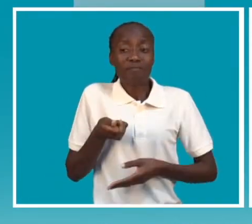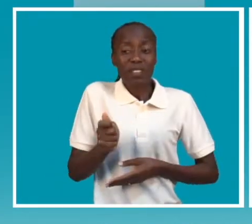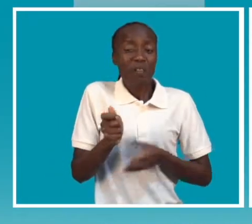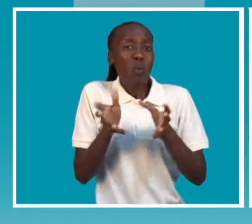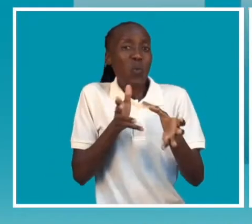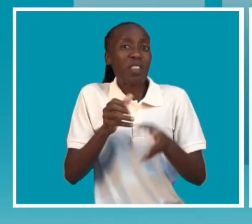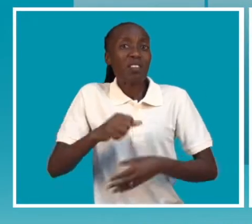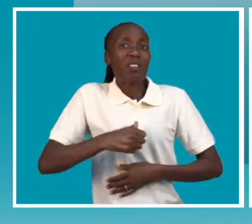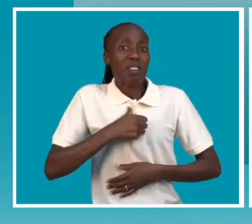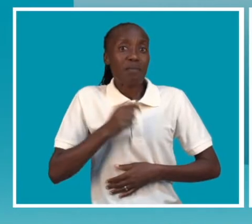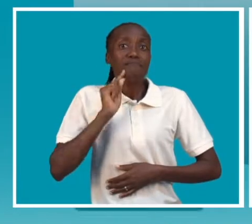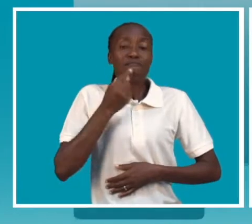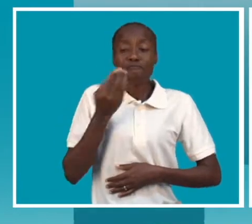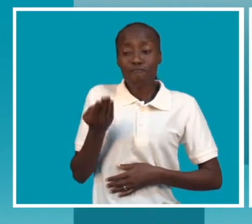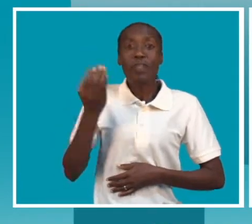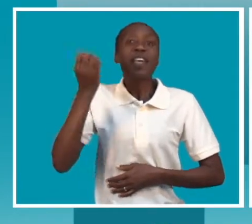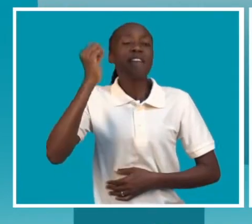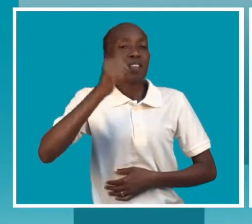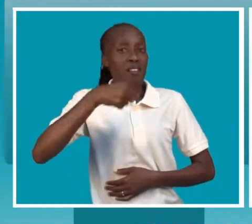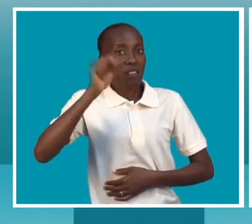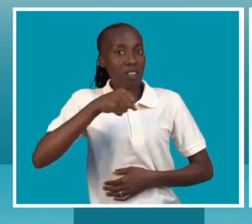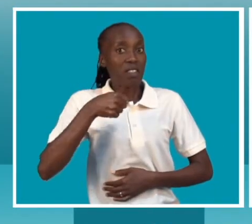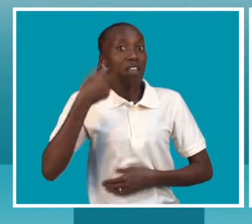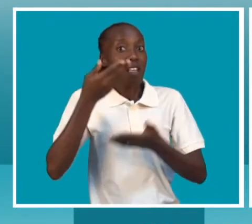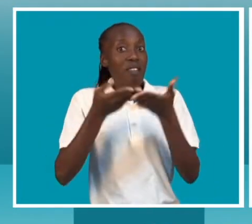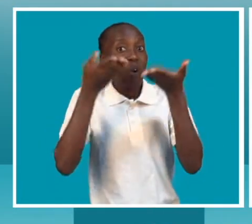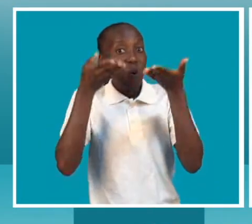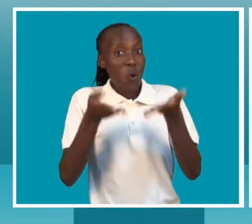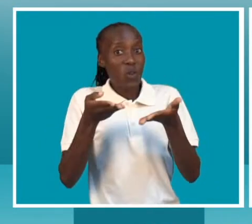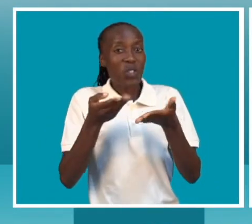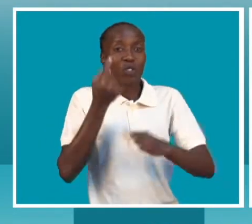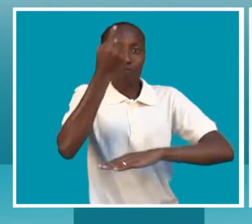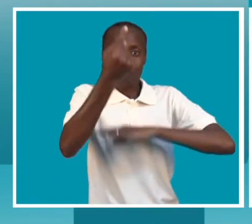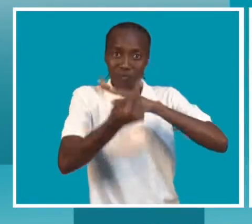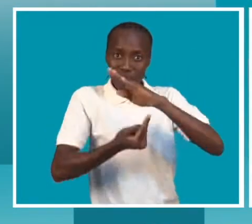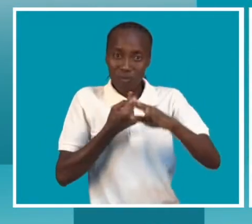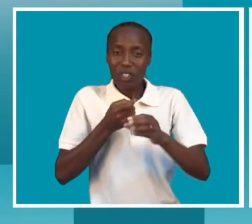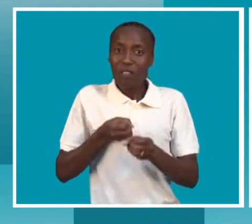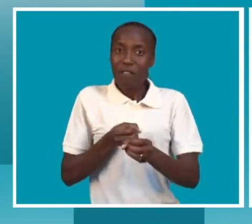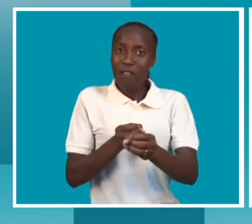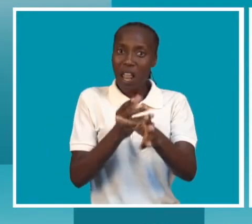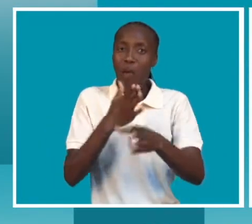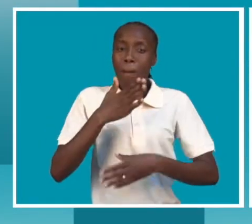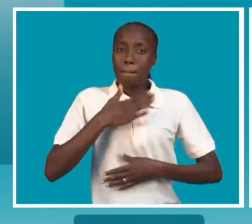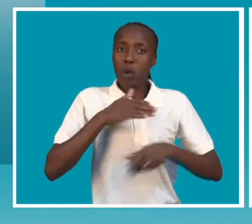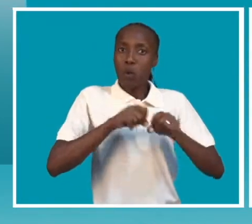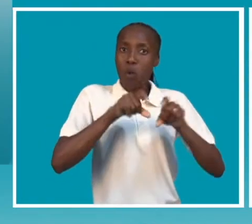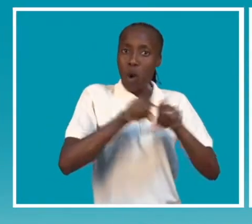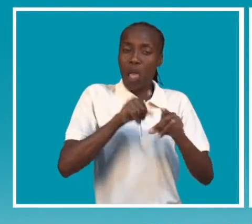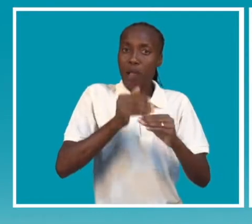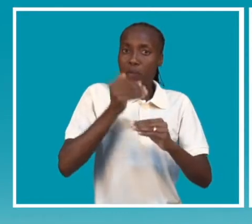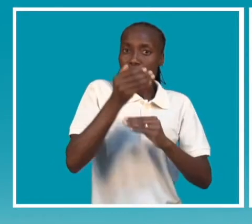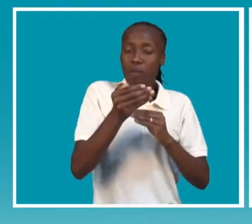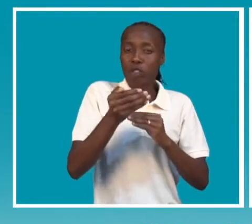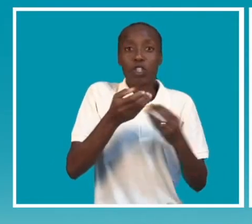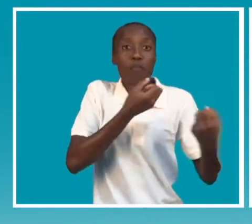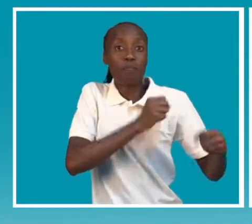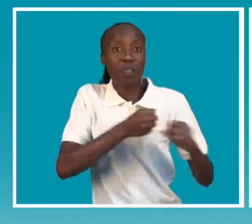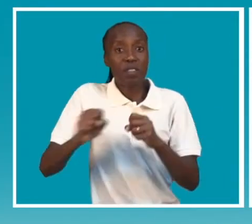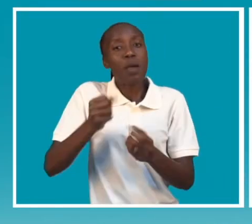o seu dia a dia? Até hoje eu vim para falar com o meu colega, depois da atividade, para me oferecer, para pedir os